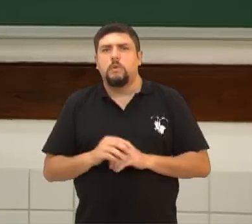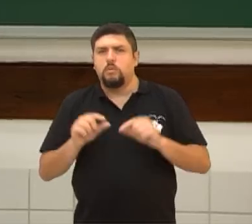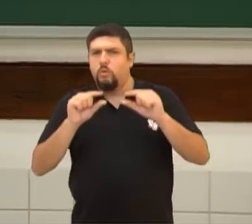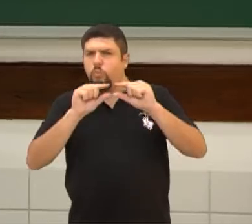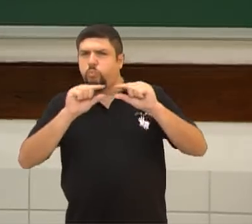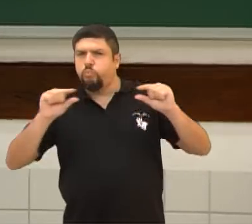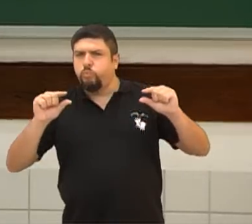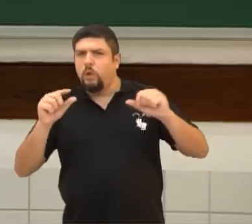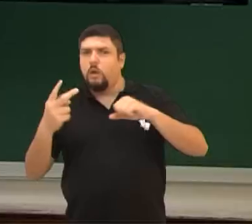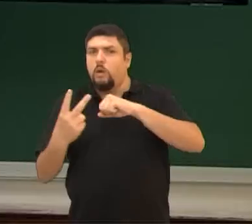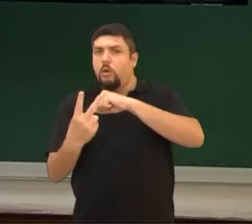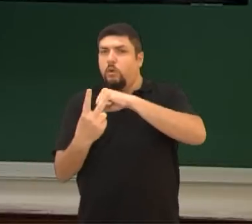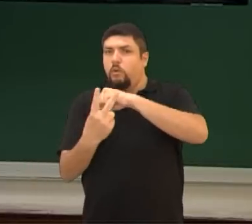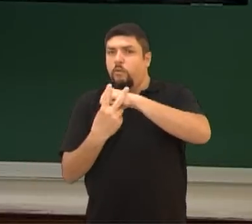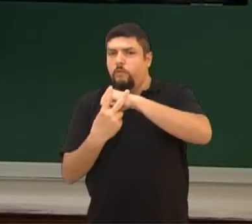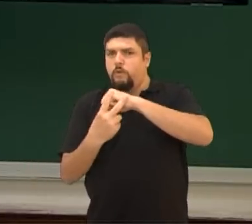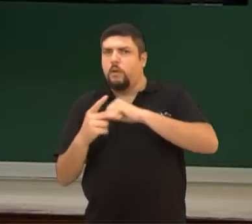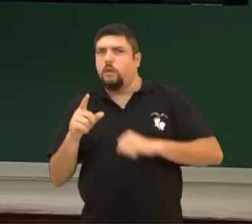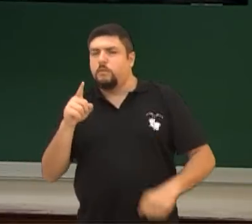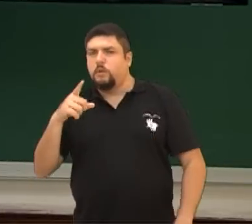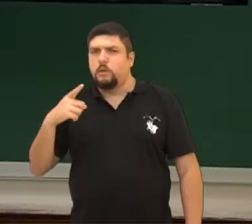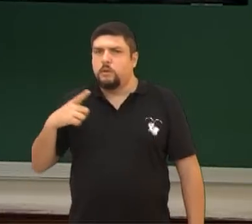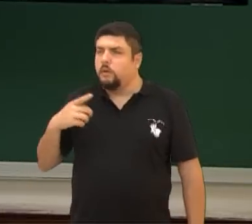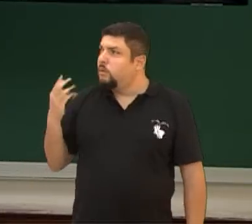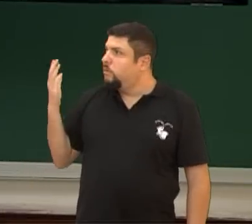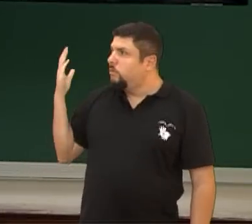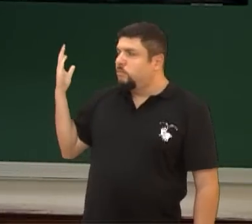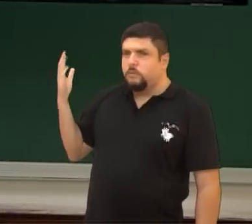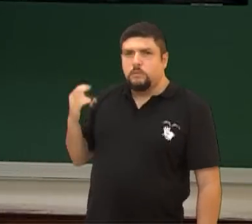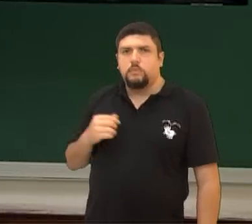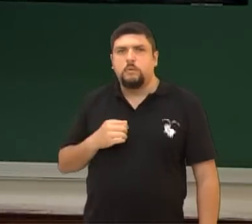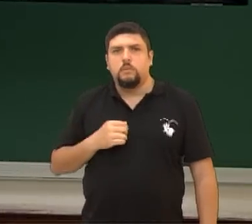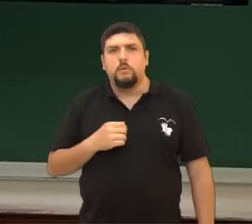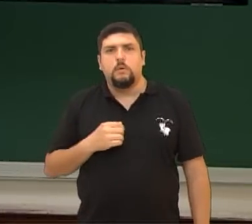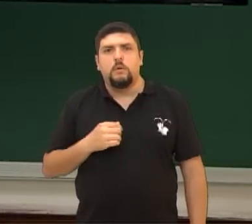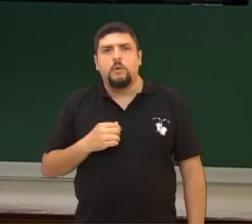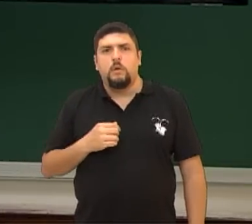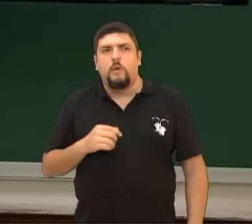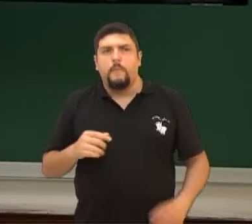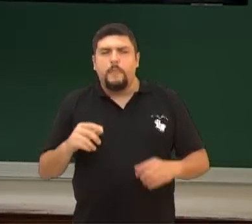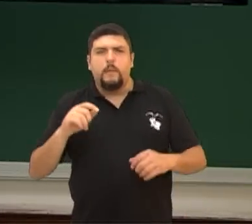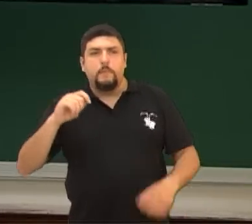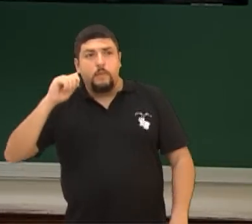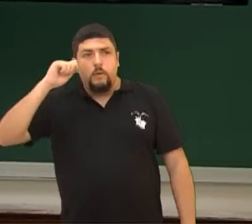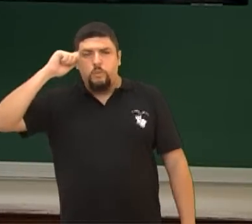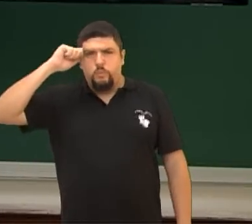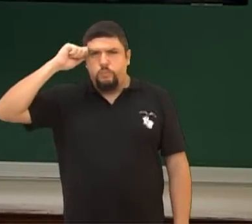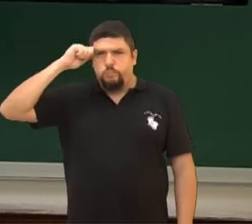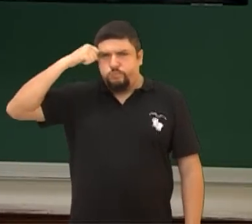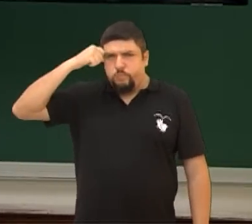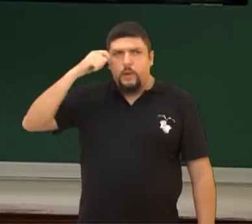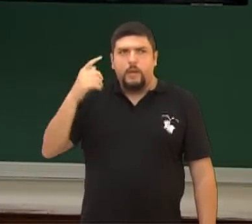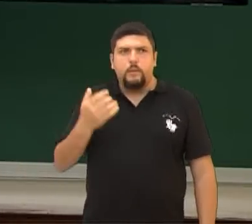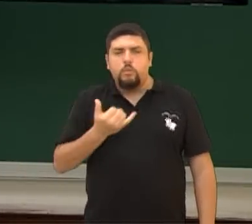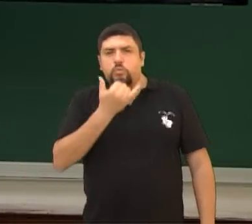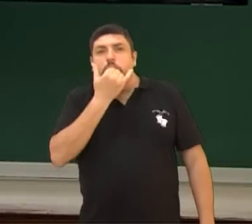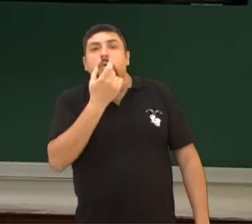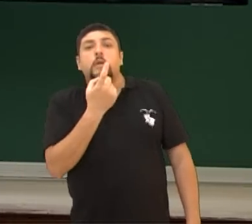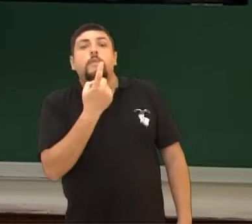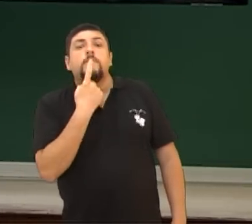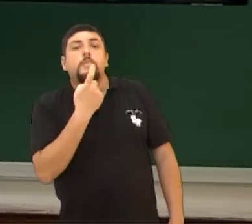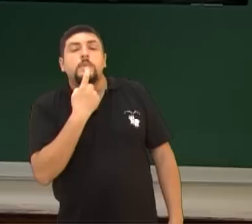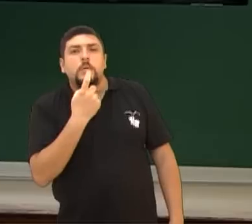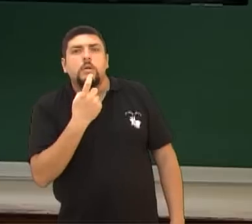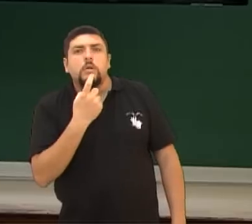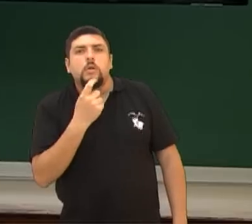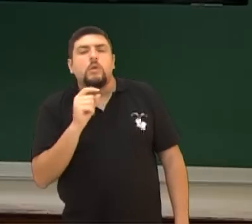nós temos mais uma locução verbal aqui, ó. Deve virar, não é disso que nós estamos falando. Nós estamos falando do verbo que está em destaque.